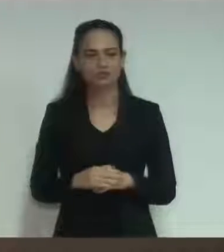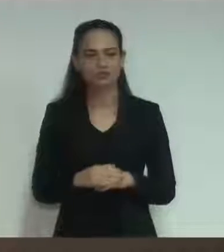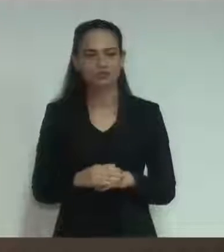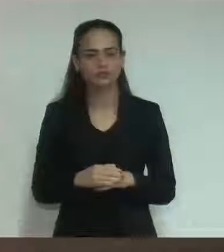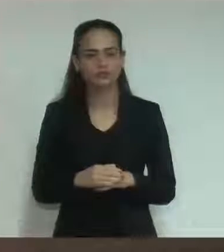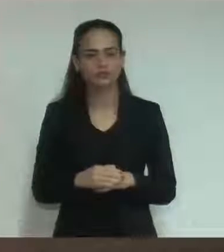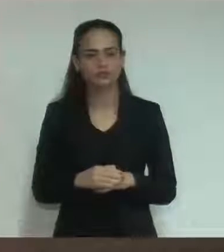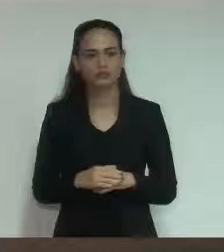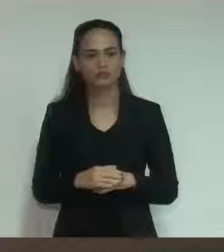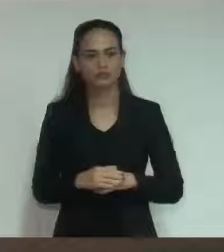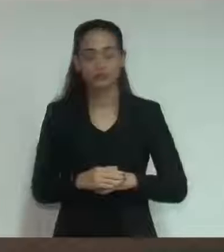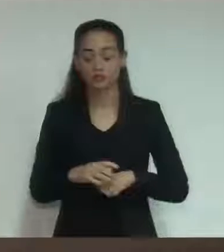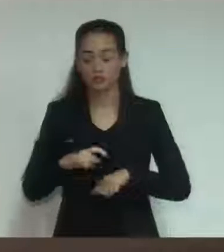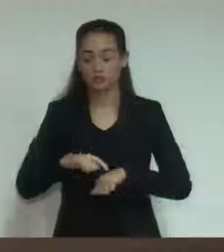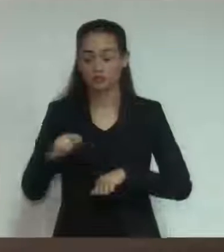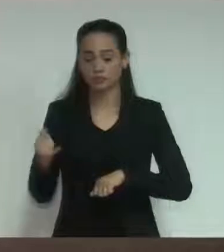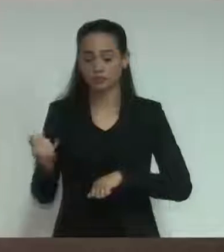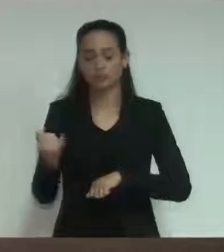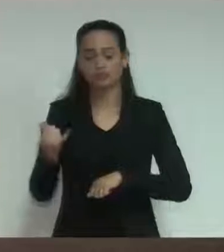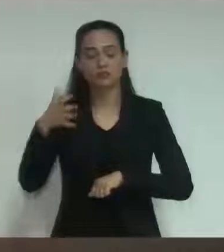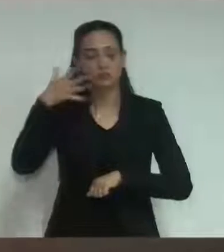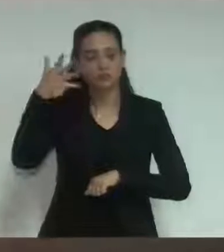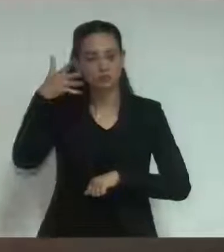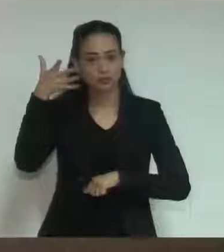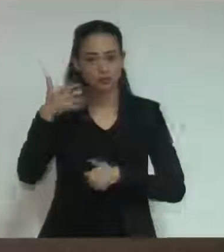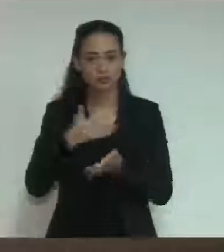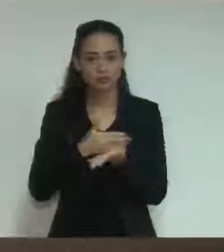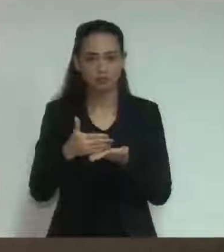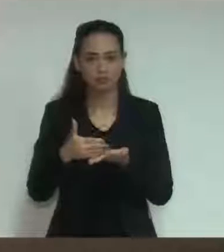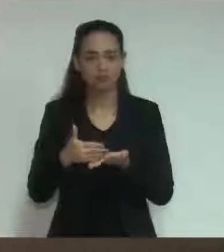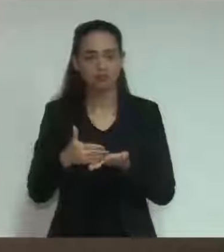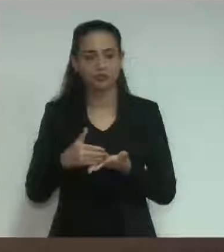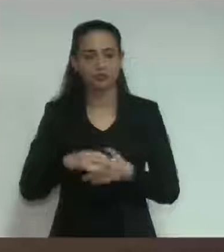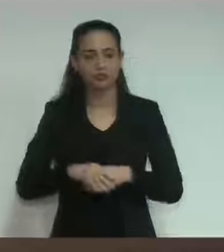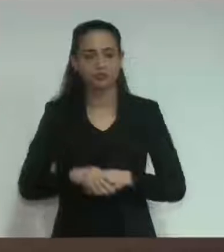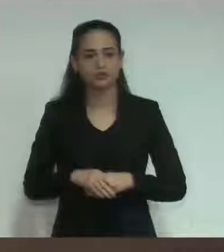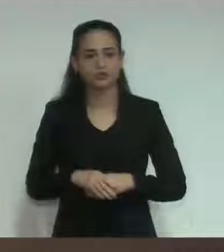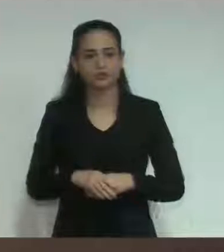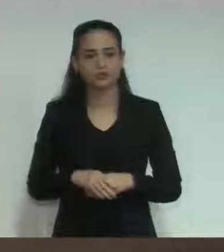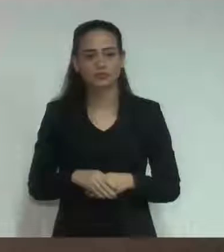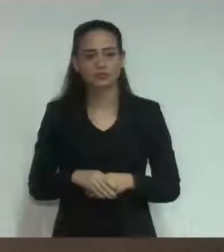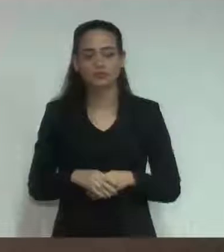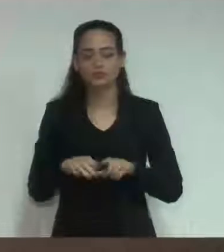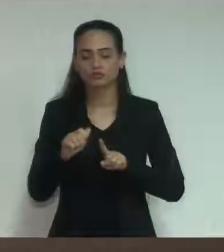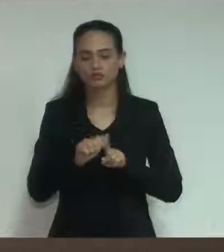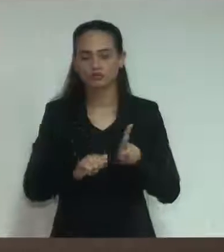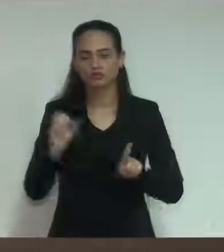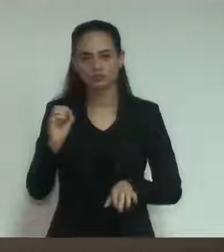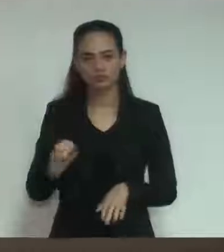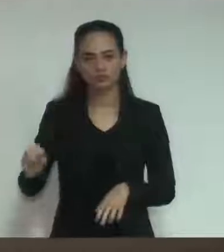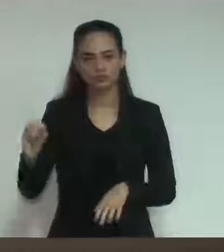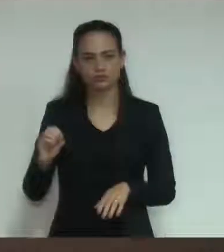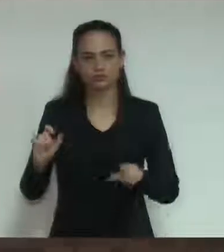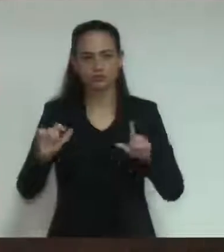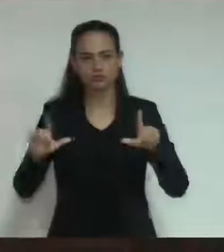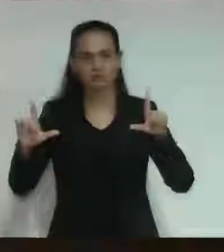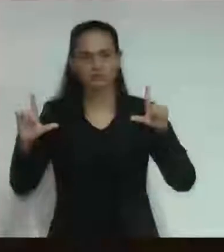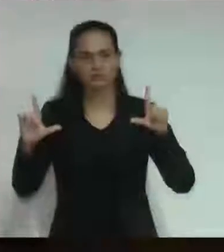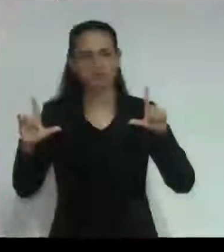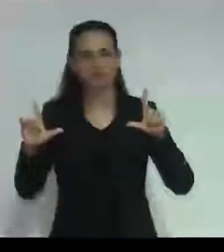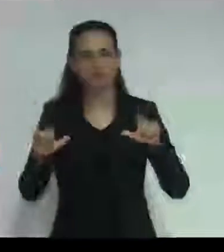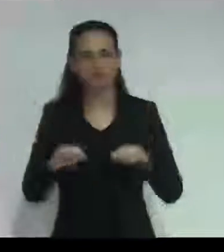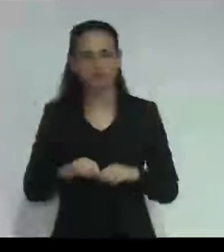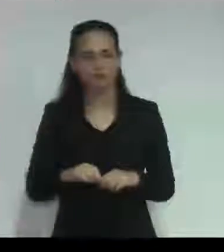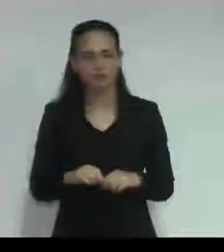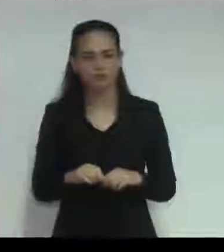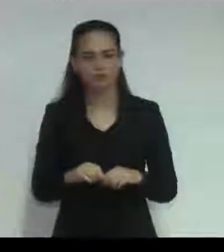para ganhar tempo, otimizar o tempo, iniciar dando a dinâmica que eu escolhi nesse mês de outubro. Coloca para mim a última imagem. Hoje,